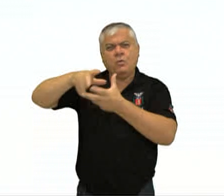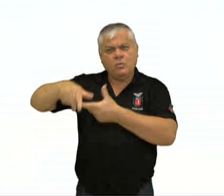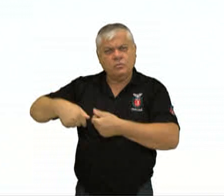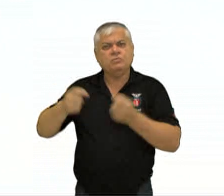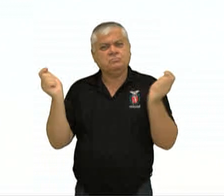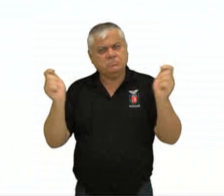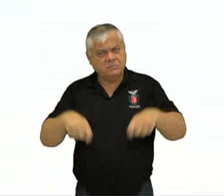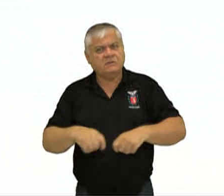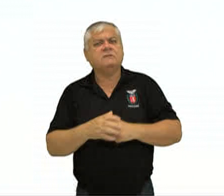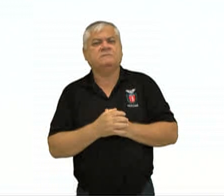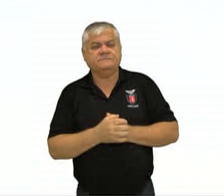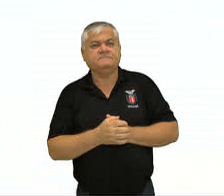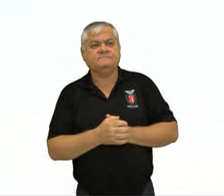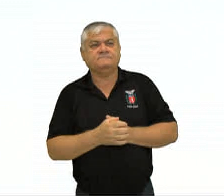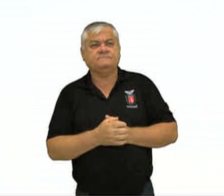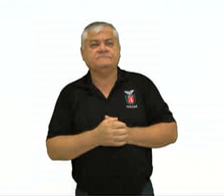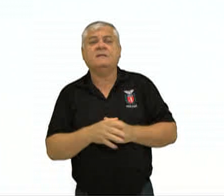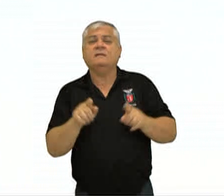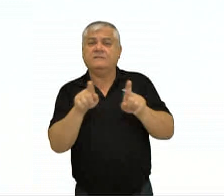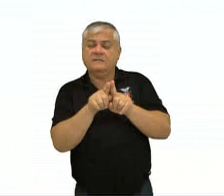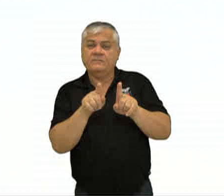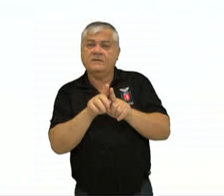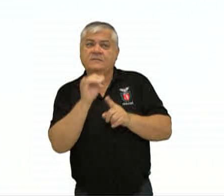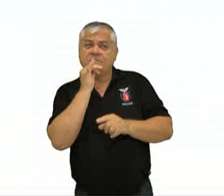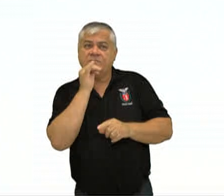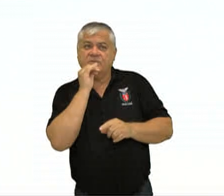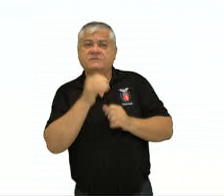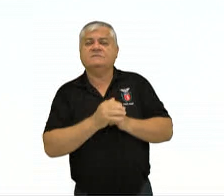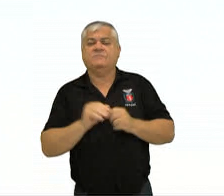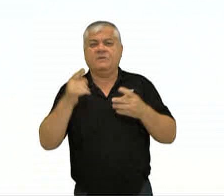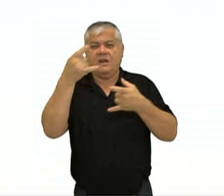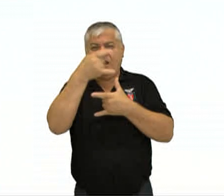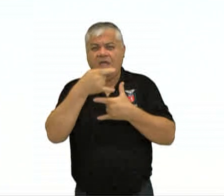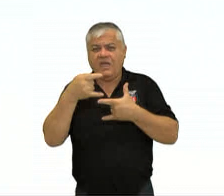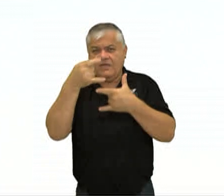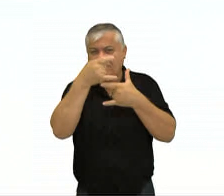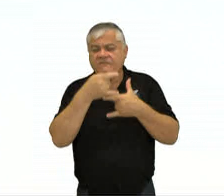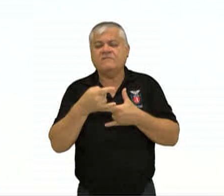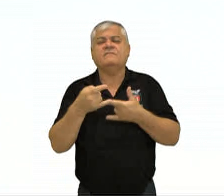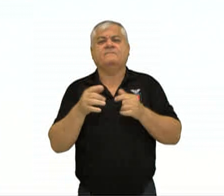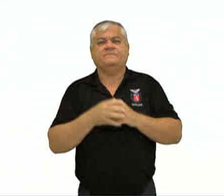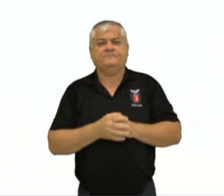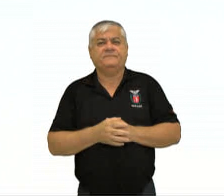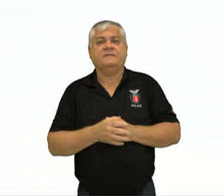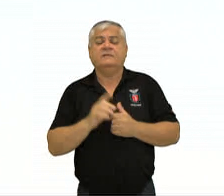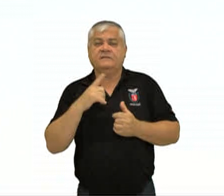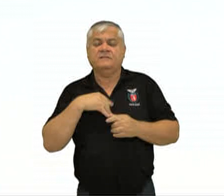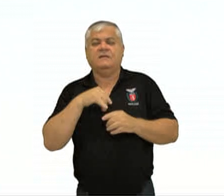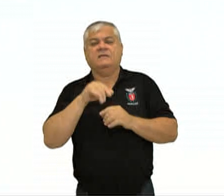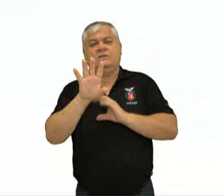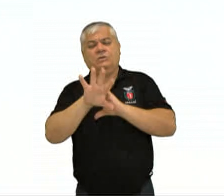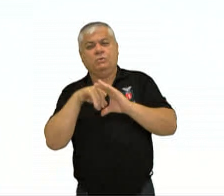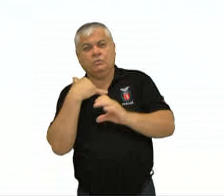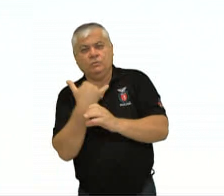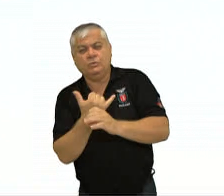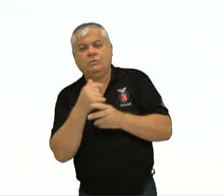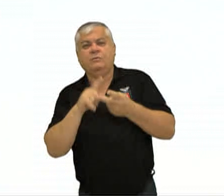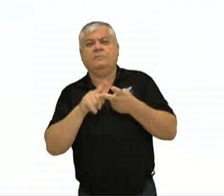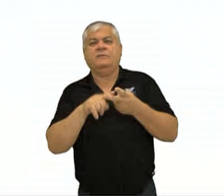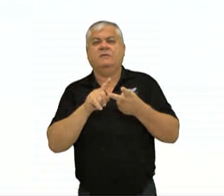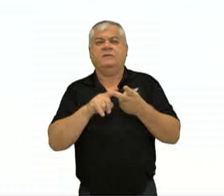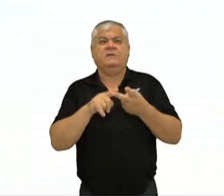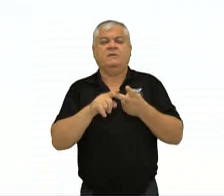algumas plataformas, incluindo aí as lives realizadas via YouTube, Twitch